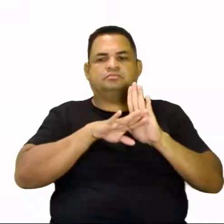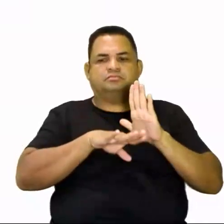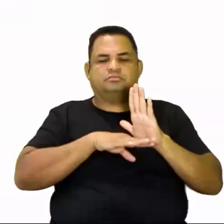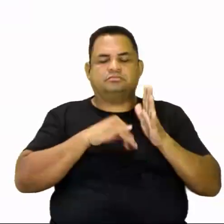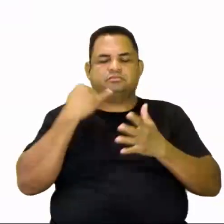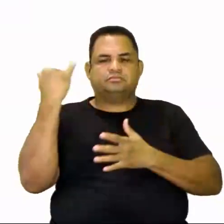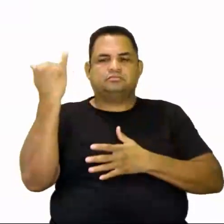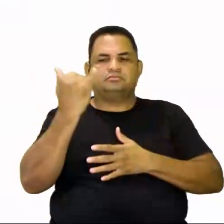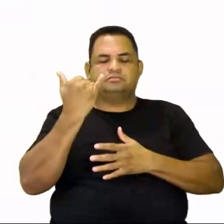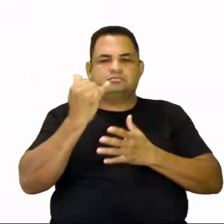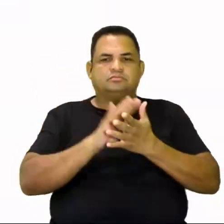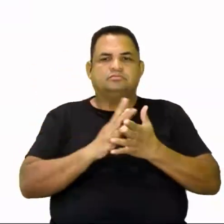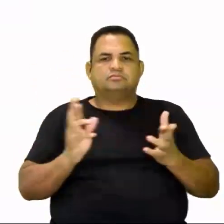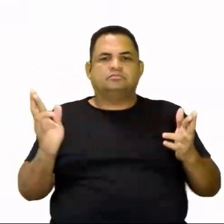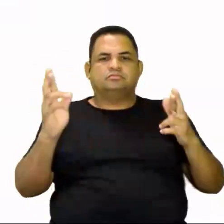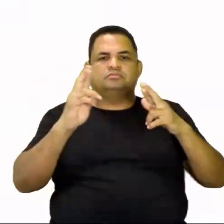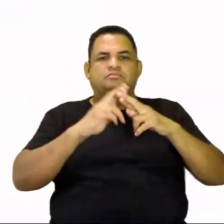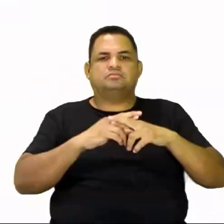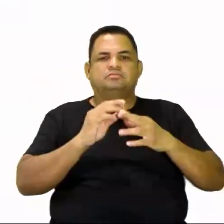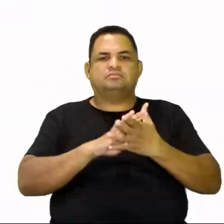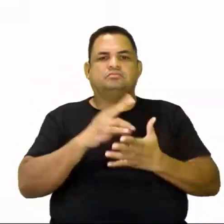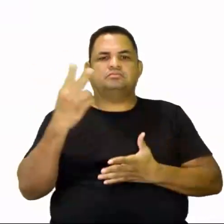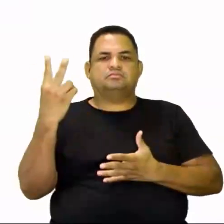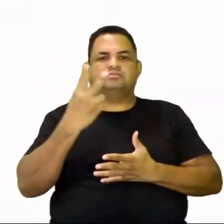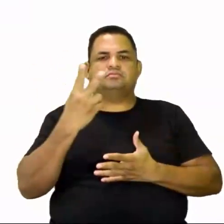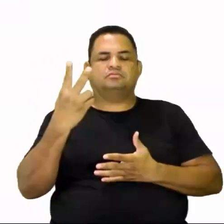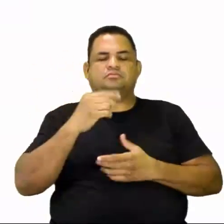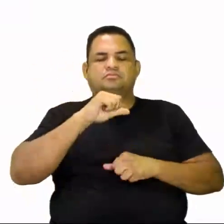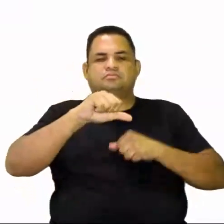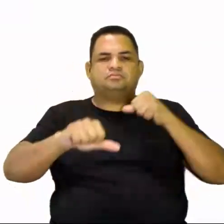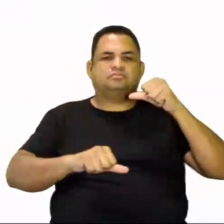importantes nas reações de dupla troca.